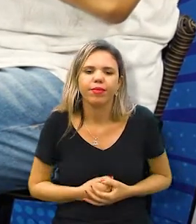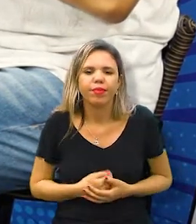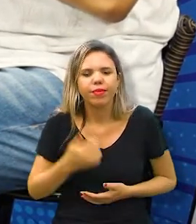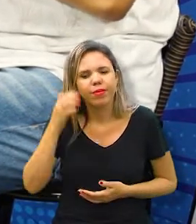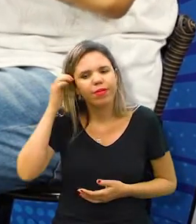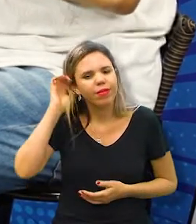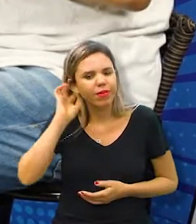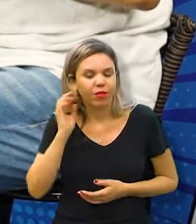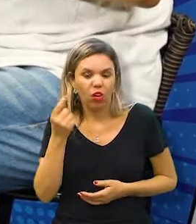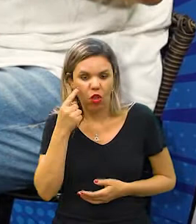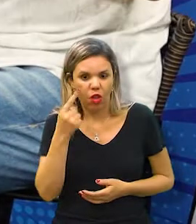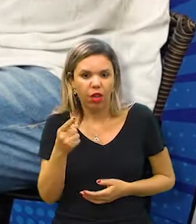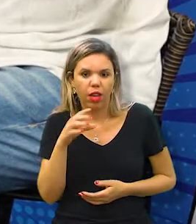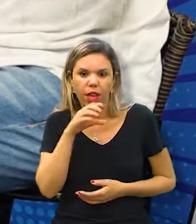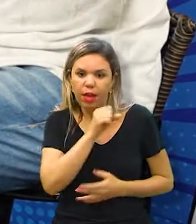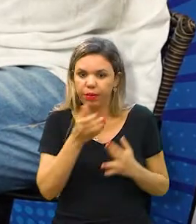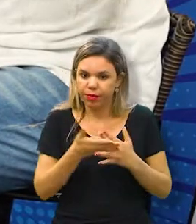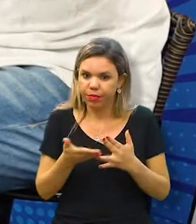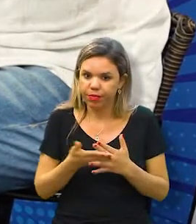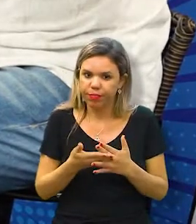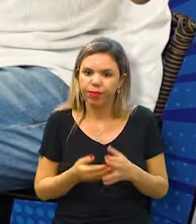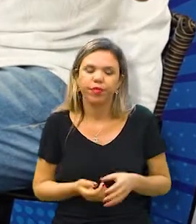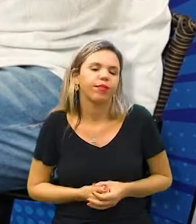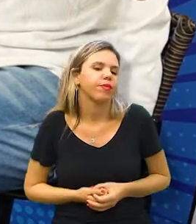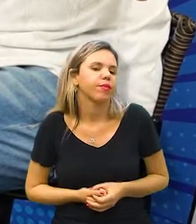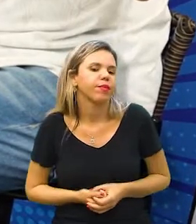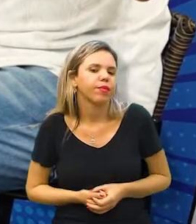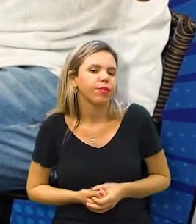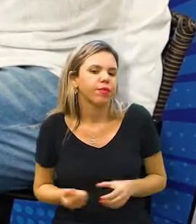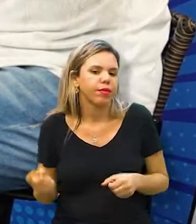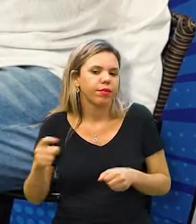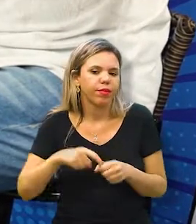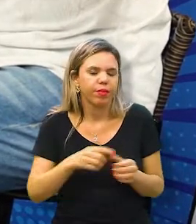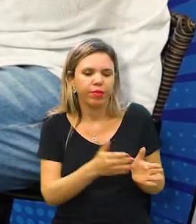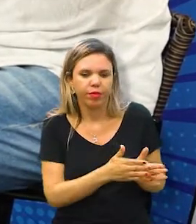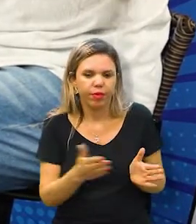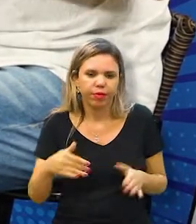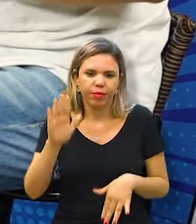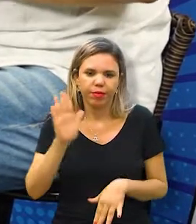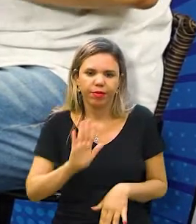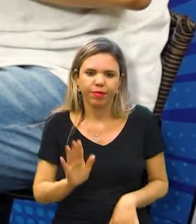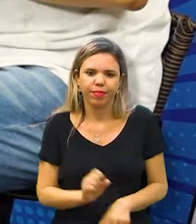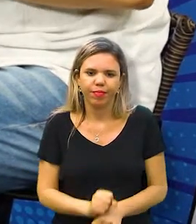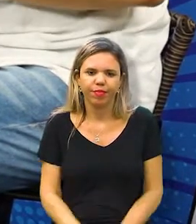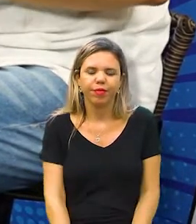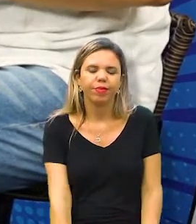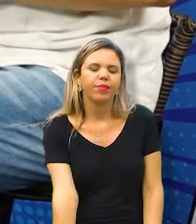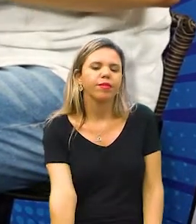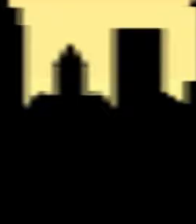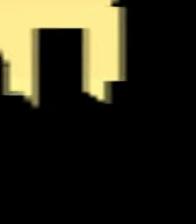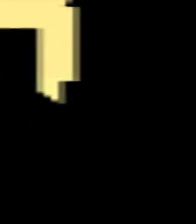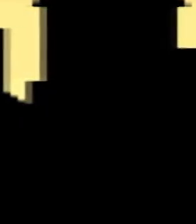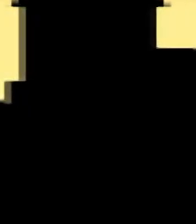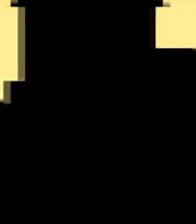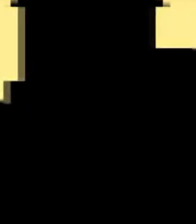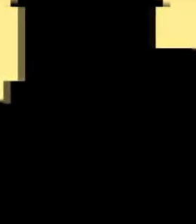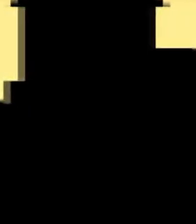conhecer. Olha só, a gente vai para um rápido intervalo e no próximo bloco tem muito mais.